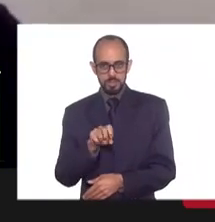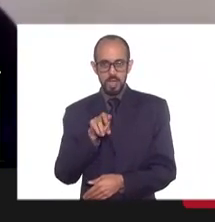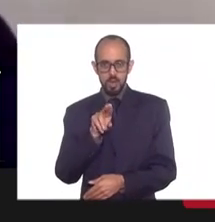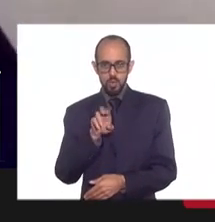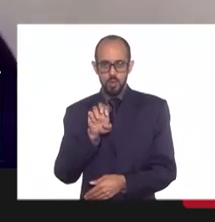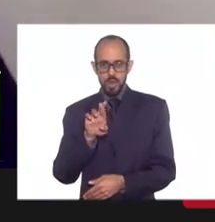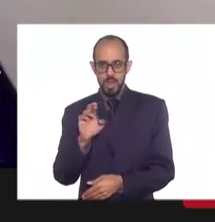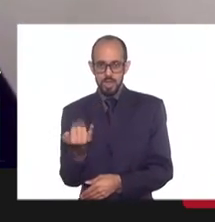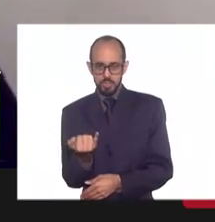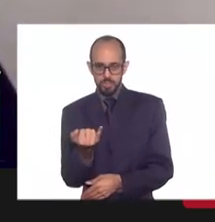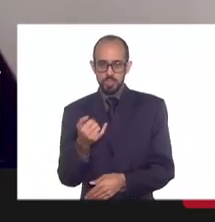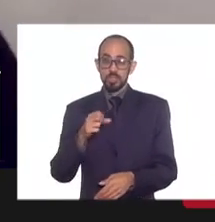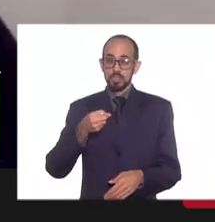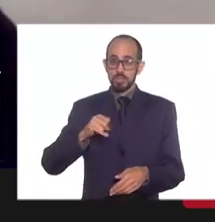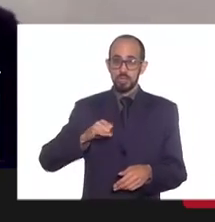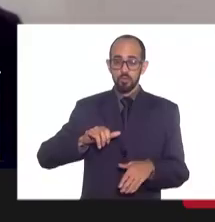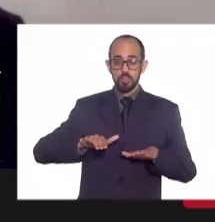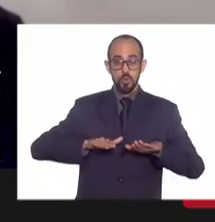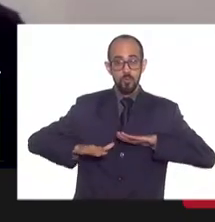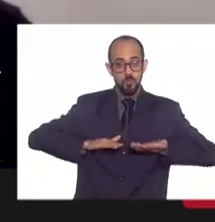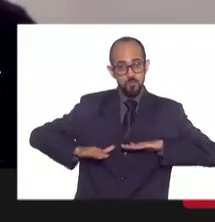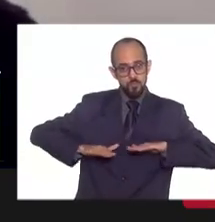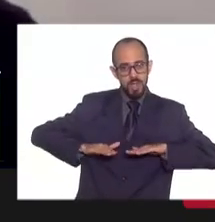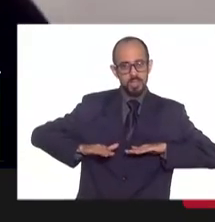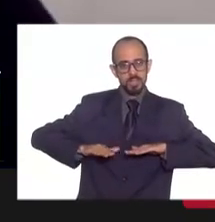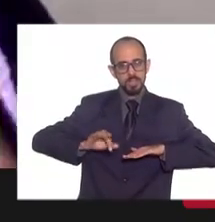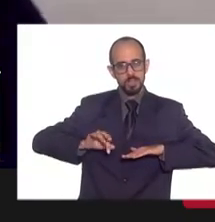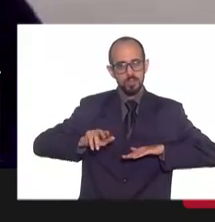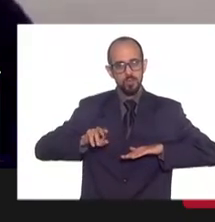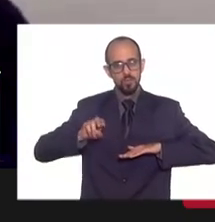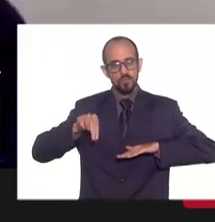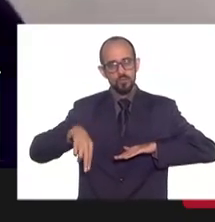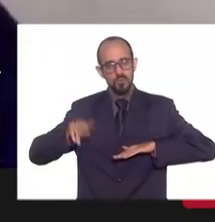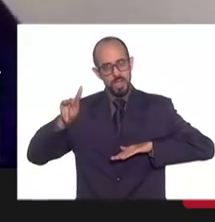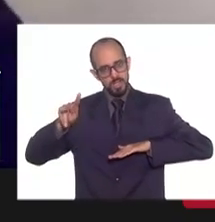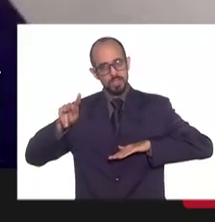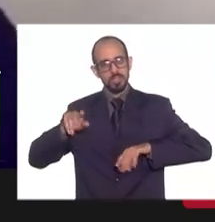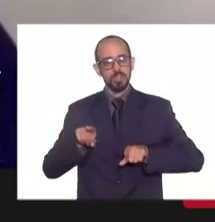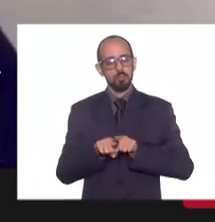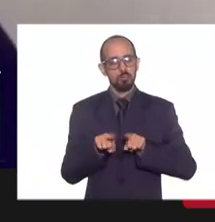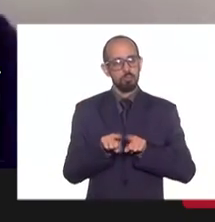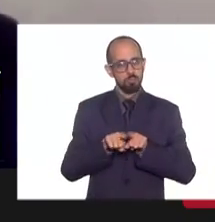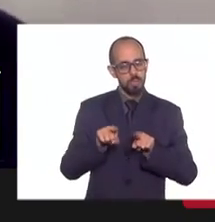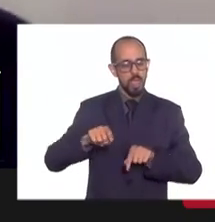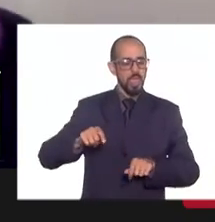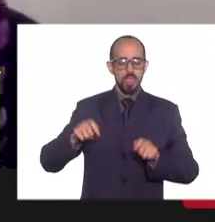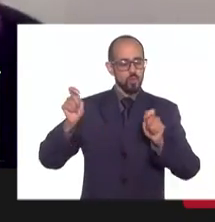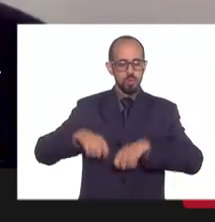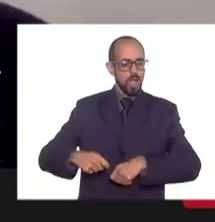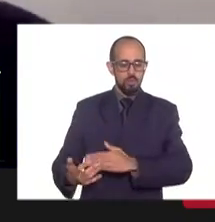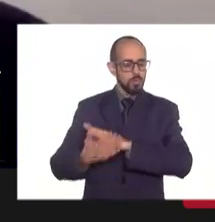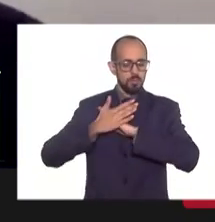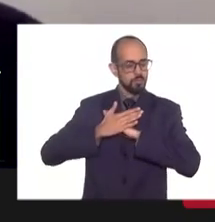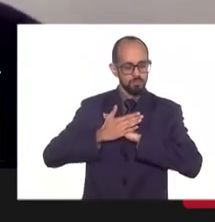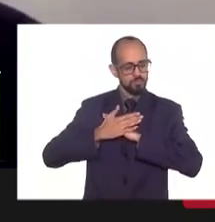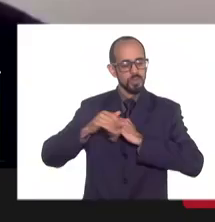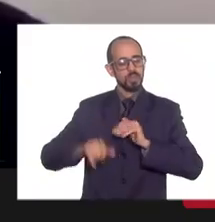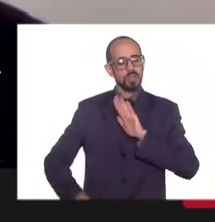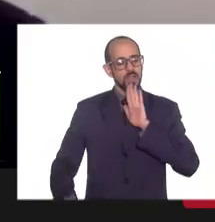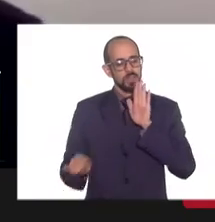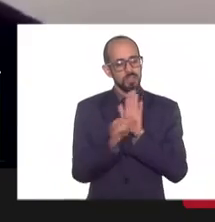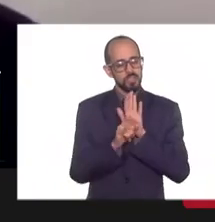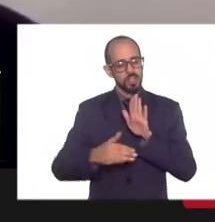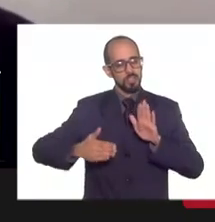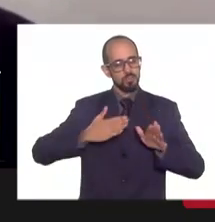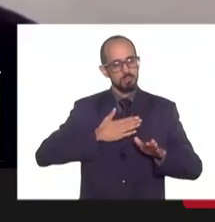não fosse o funk e hip hop que trouxeram aspectos tão necessários de inquietações que eu precisava completar em mim sobre identidade